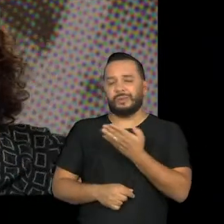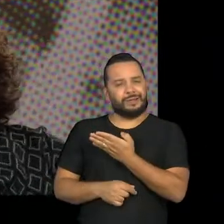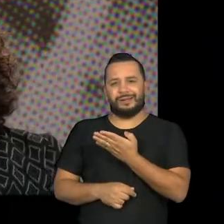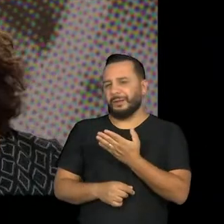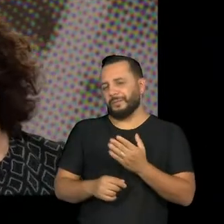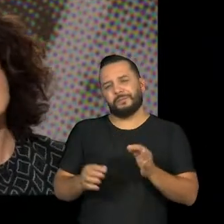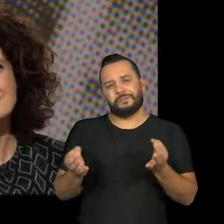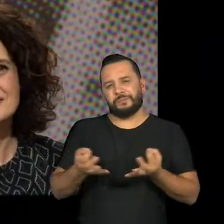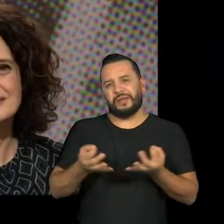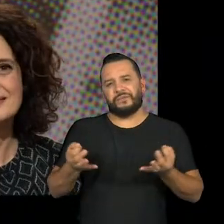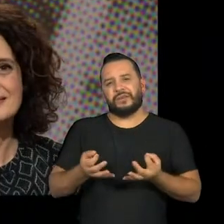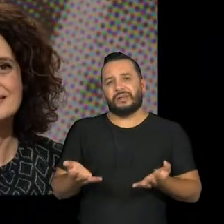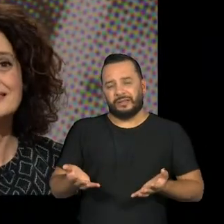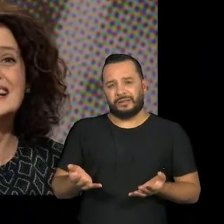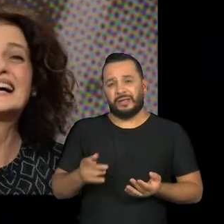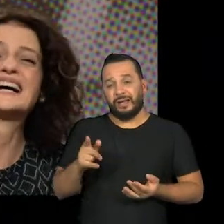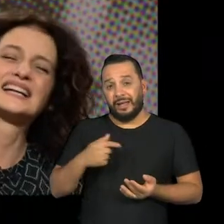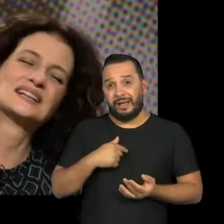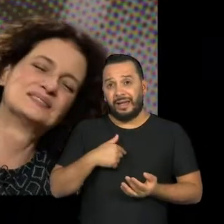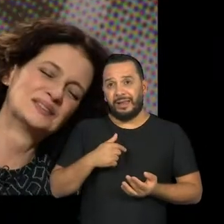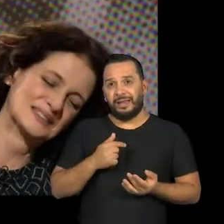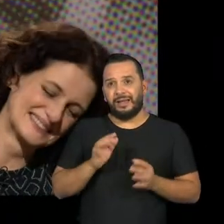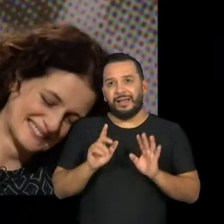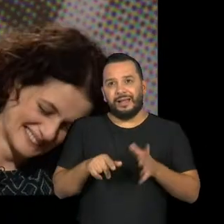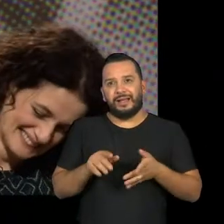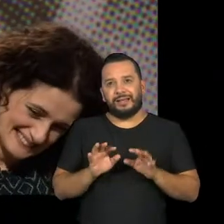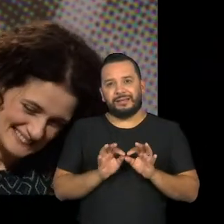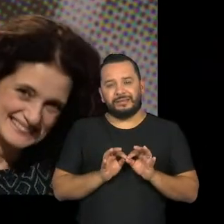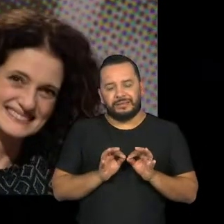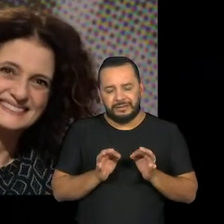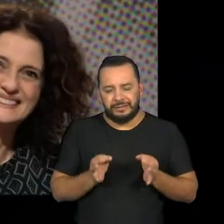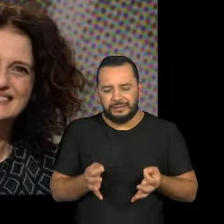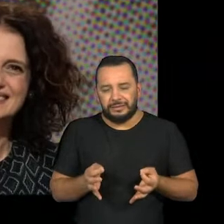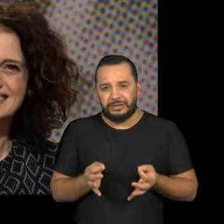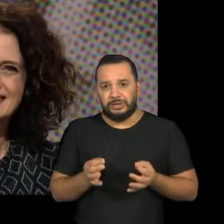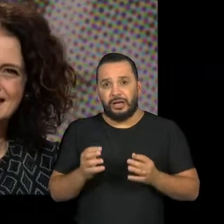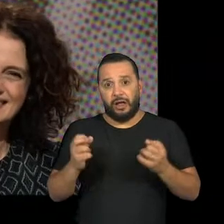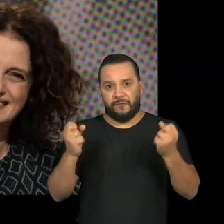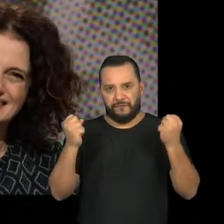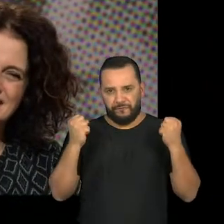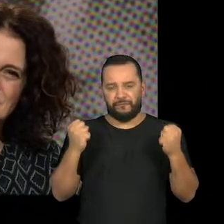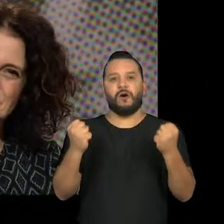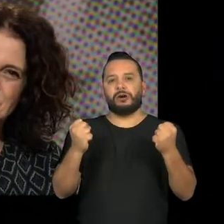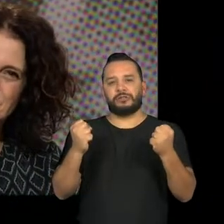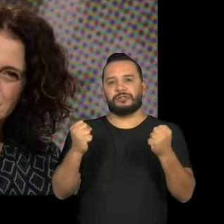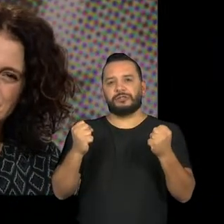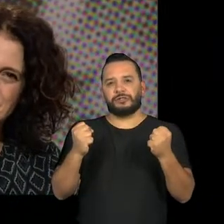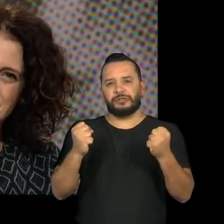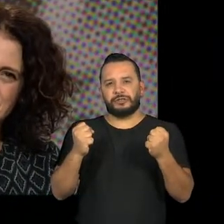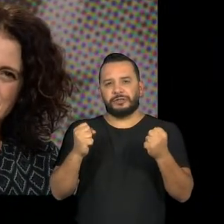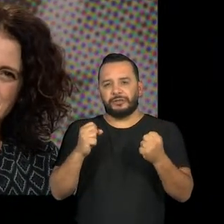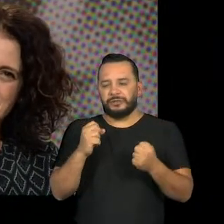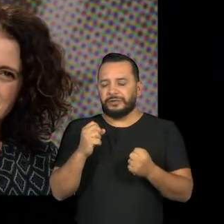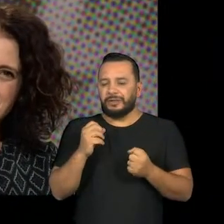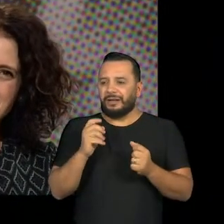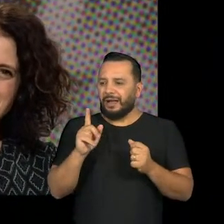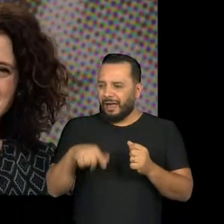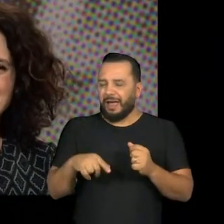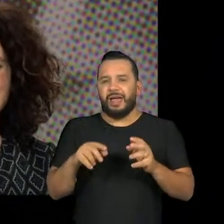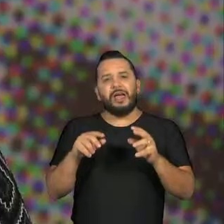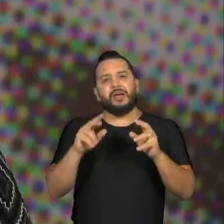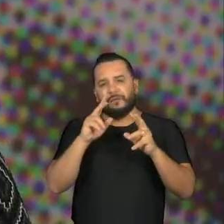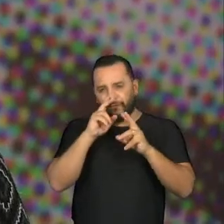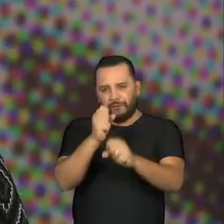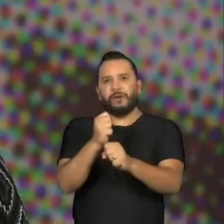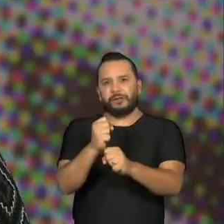é frágil, Denise é forte, extremamente